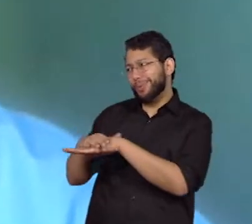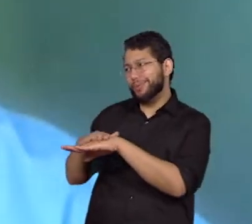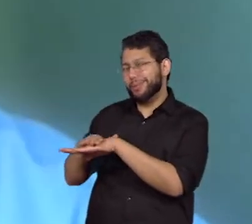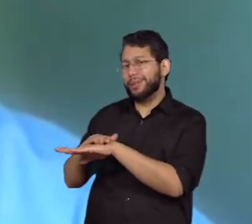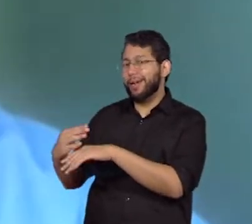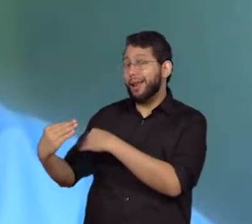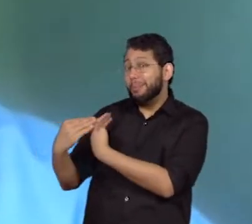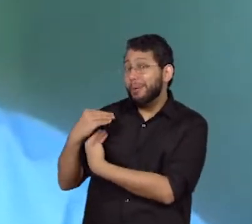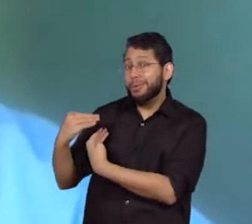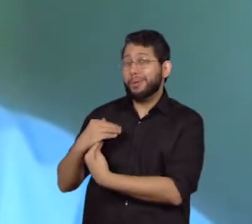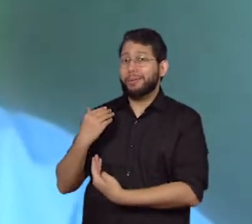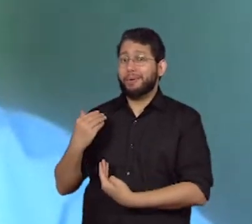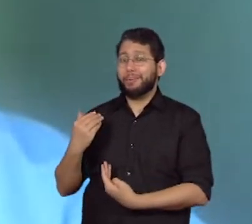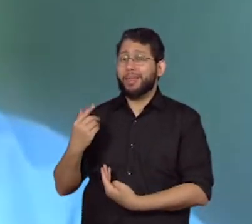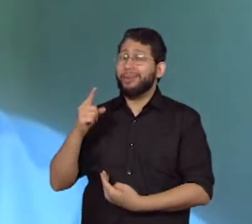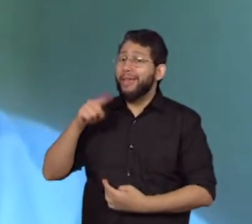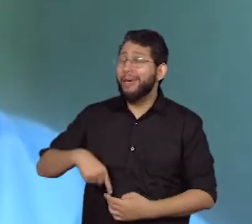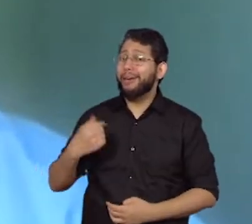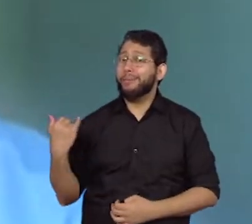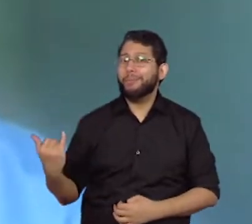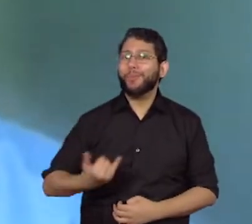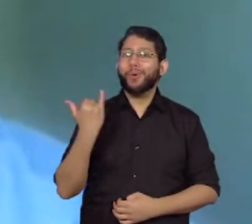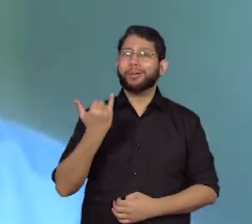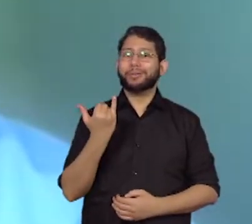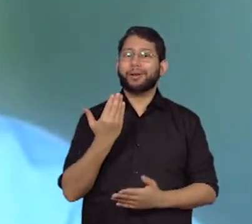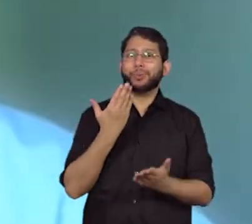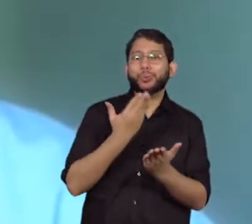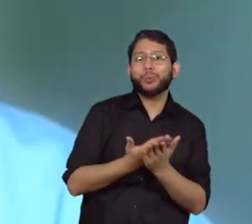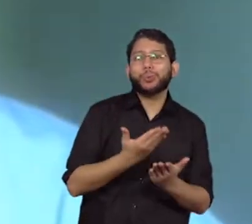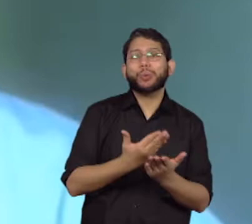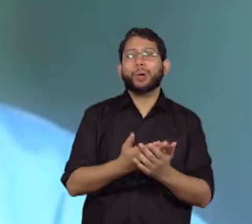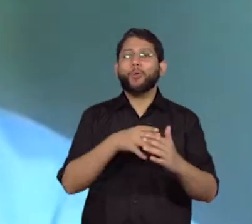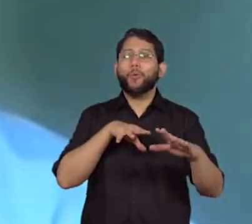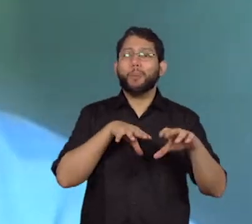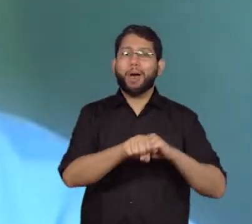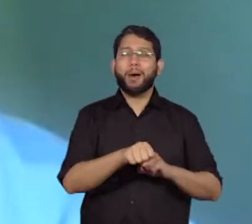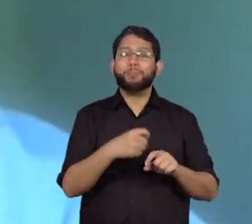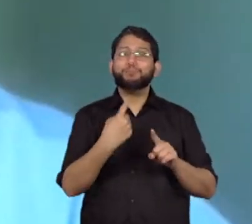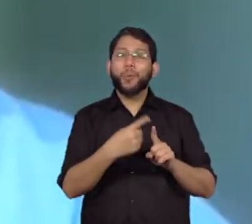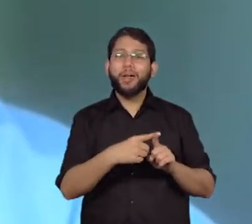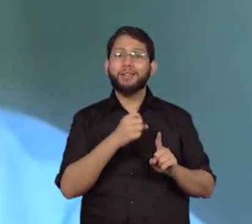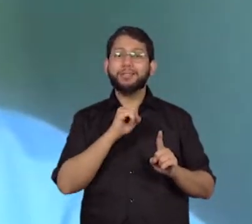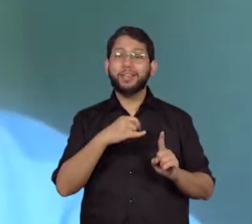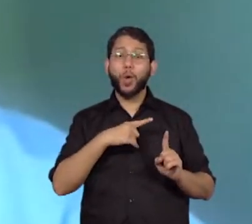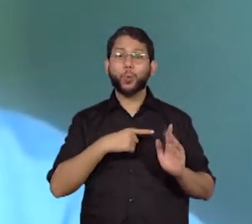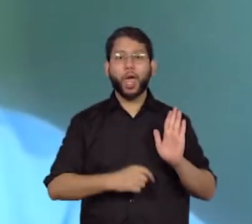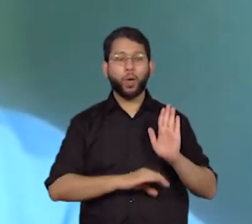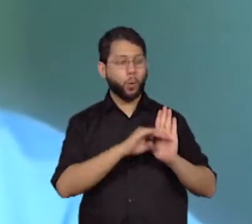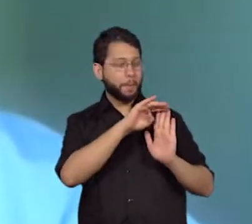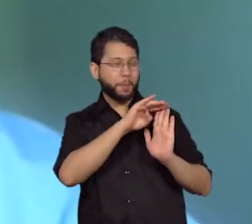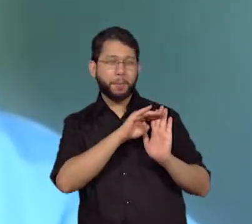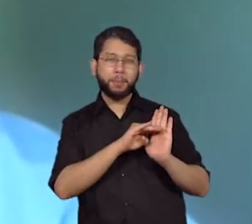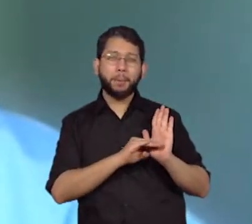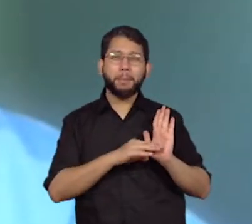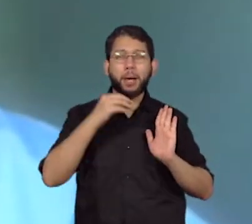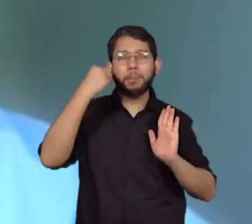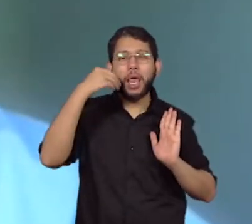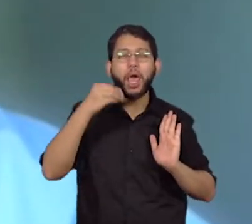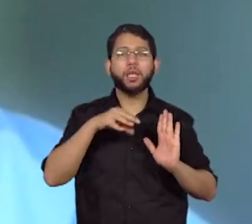Gui, é importante você ter uma boa formação, o currículo pode te ajudar, vai te ajudar ao longo da sua